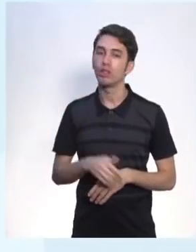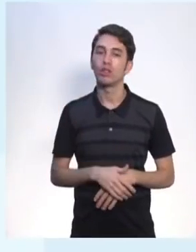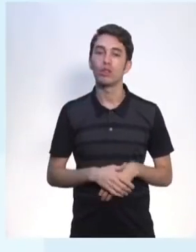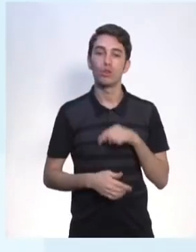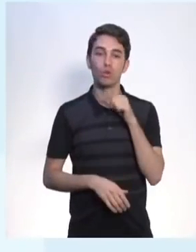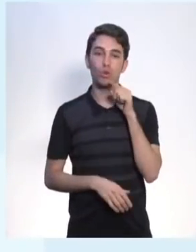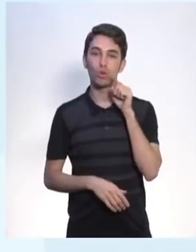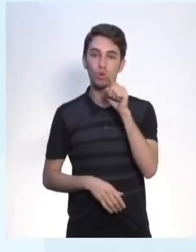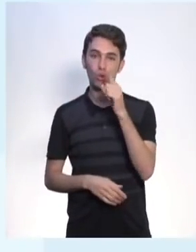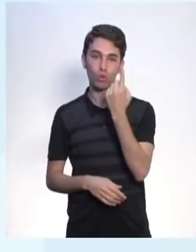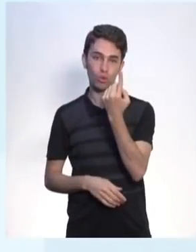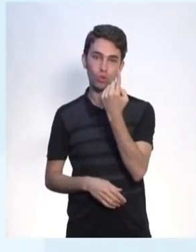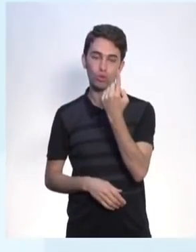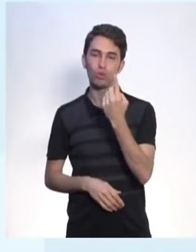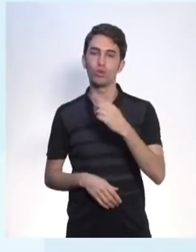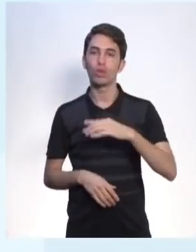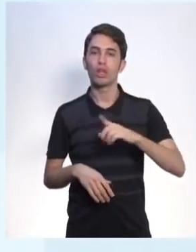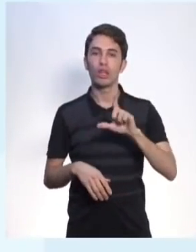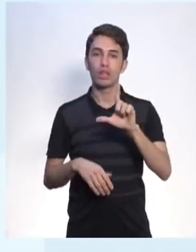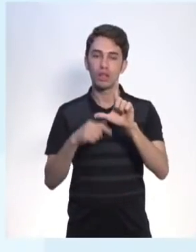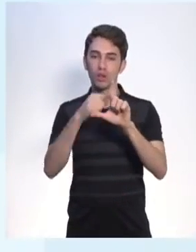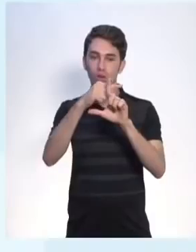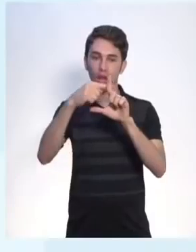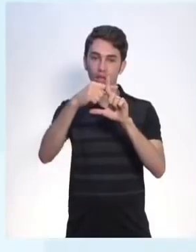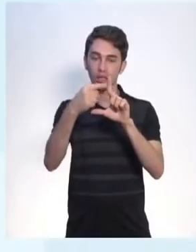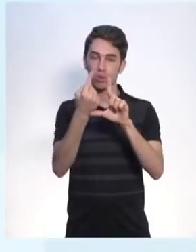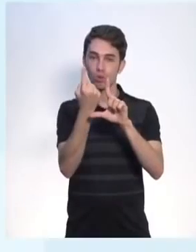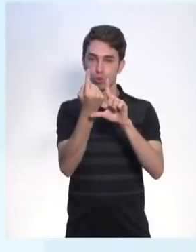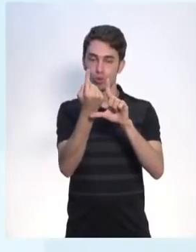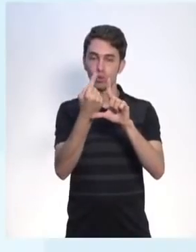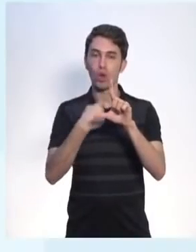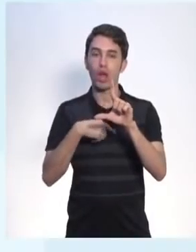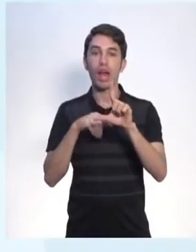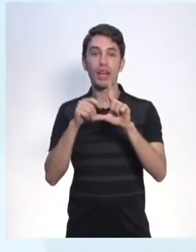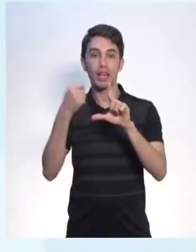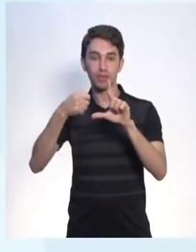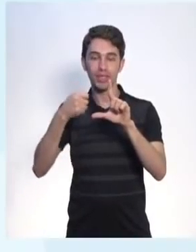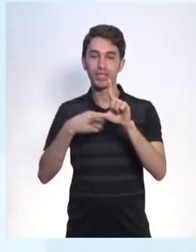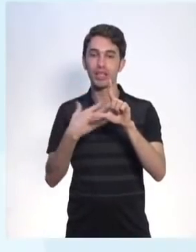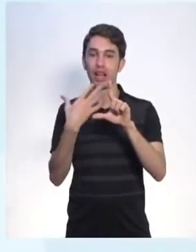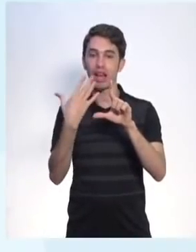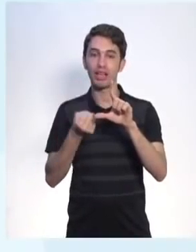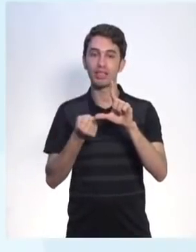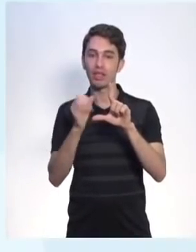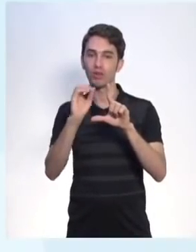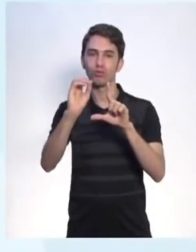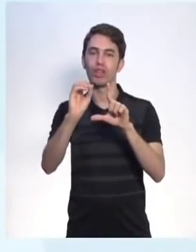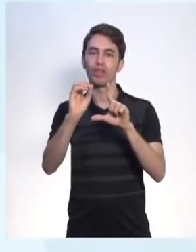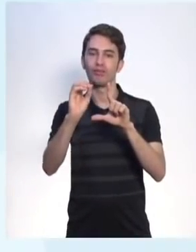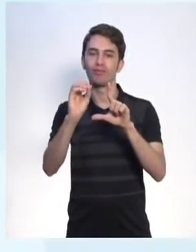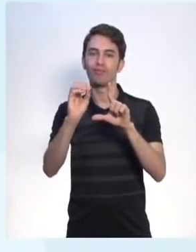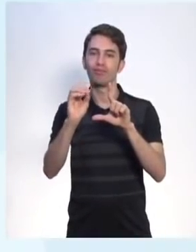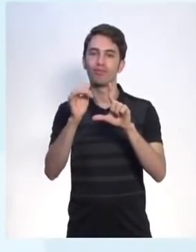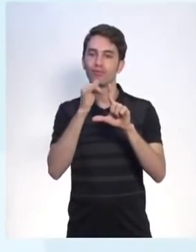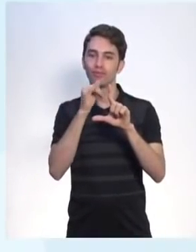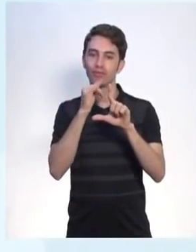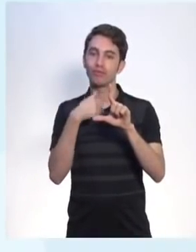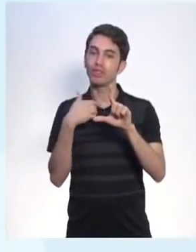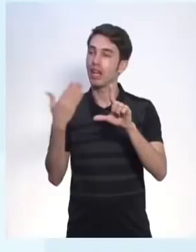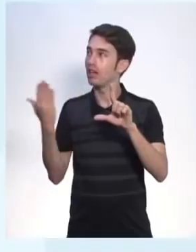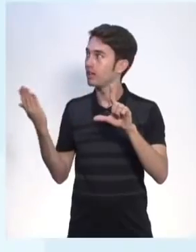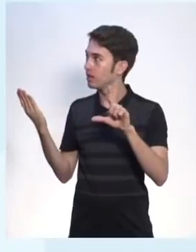dos valores vai ter que assumir o ponto zero. Então, sim, um dos termos aí, ele tem que assumir o zero. Neste caso, na